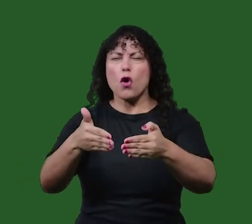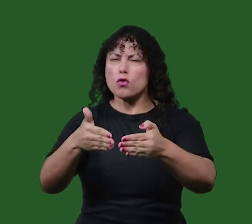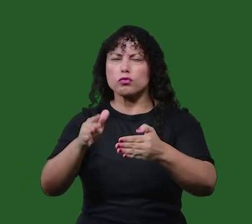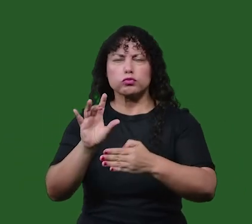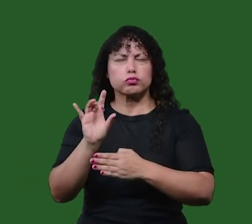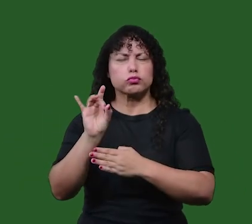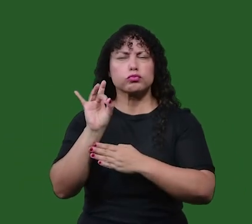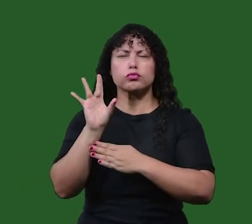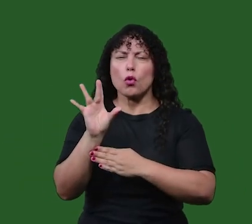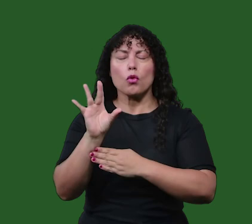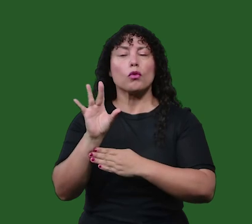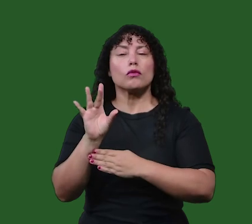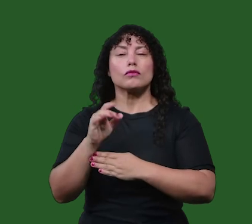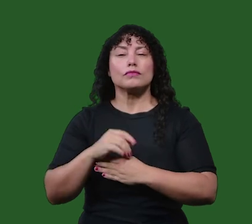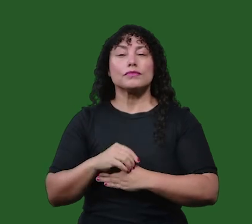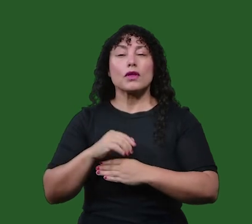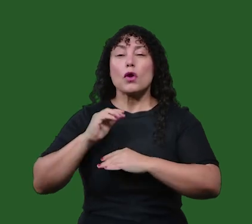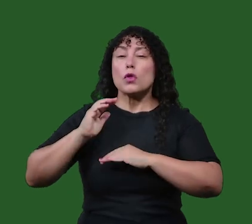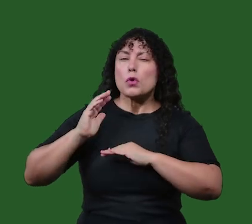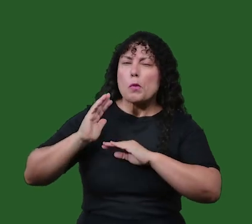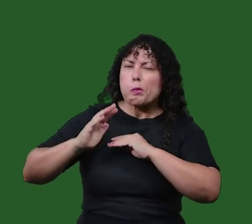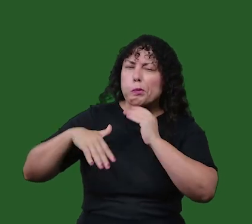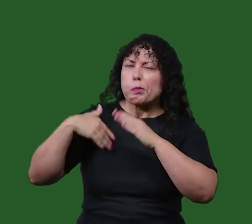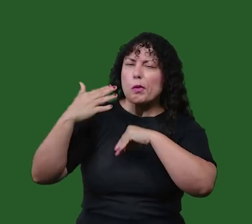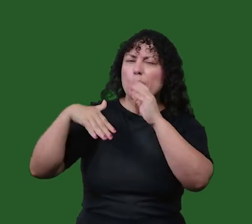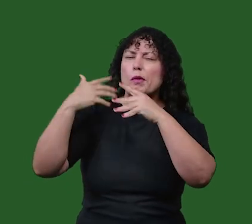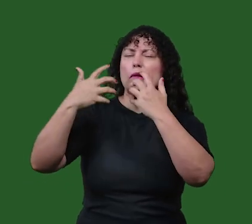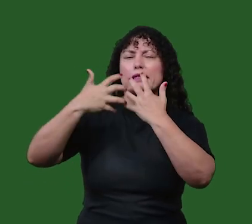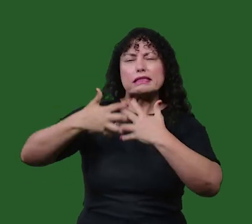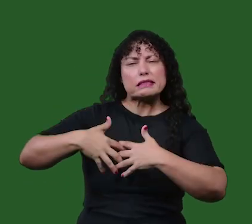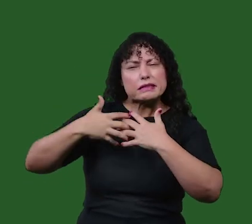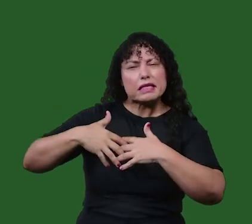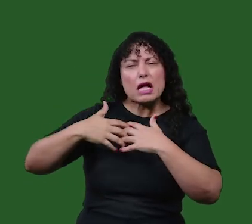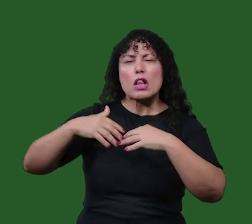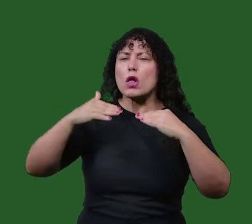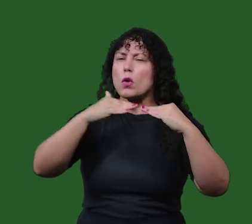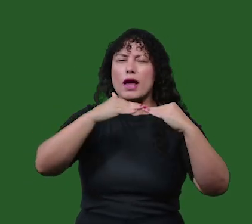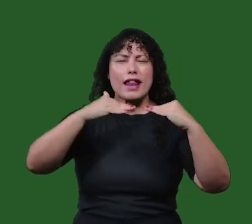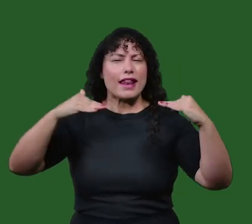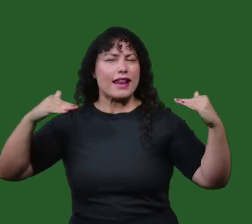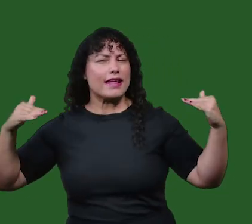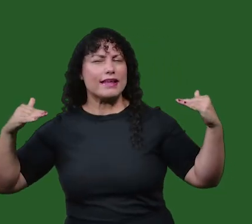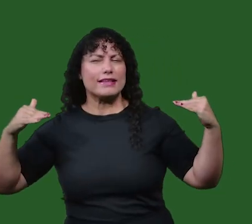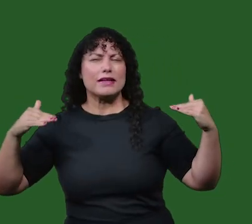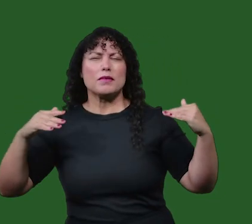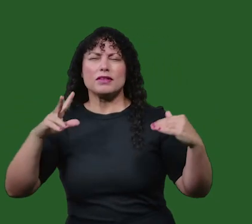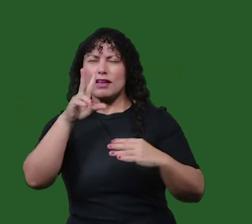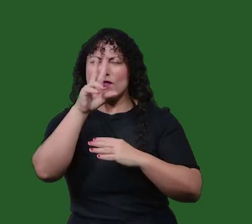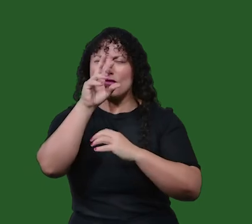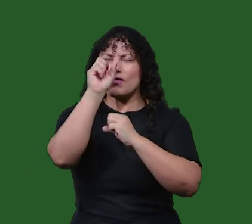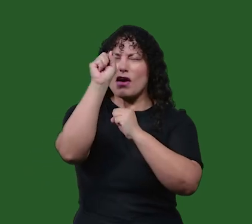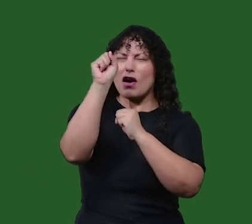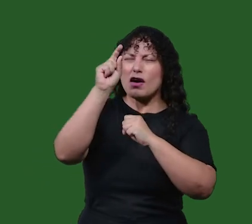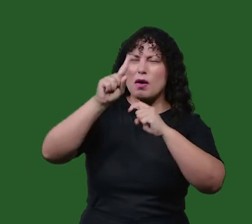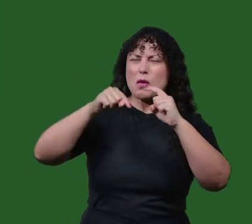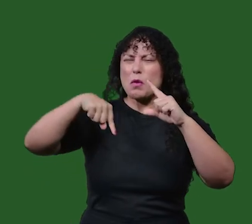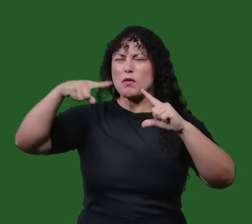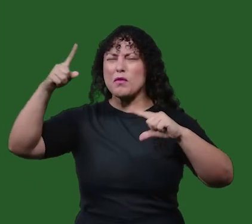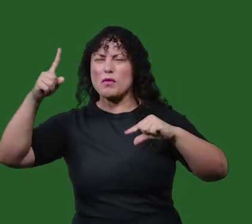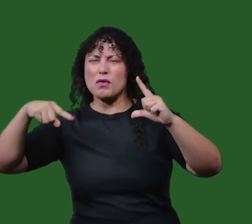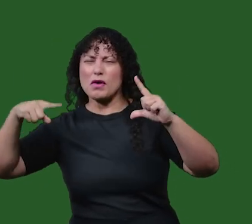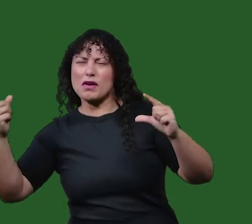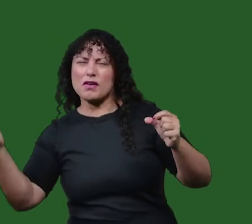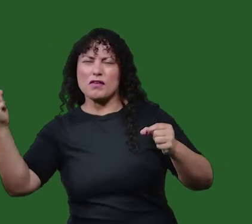hiperfocada. A questão do processamento, ele não é tão linear, ele pode ser intenso e depois